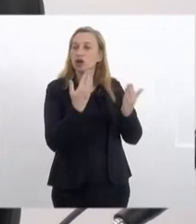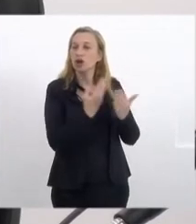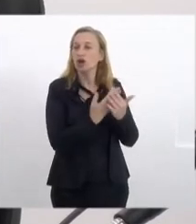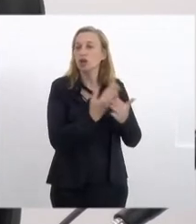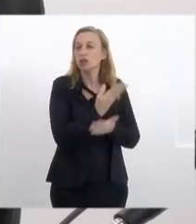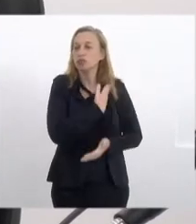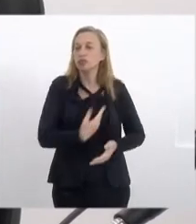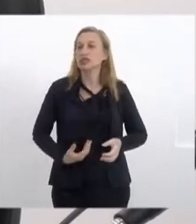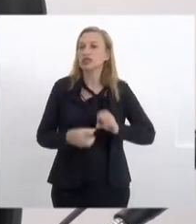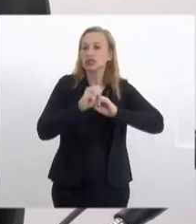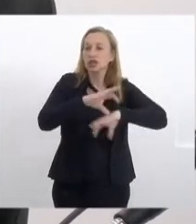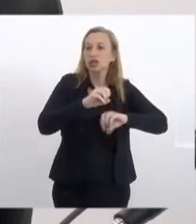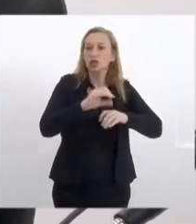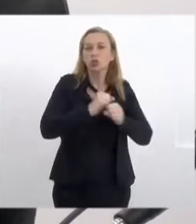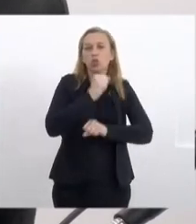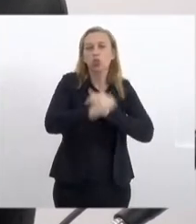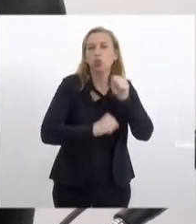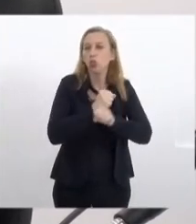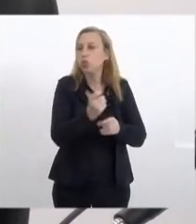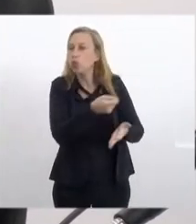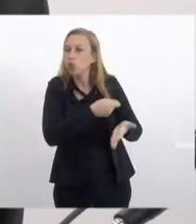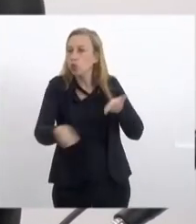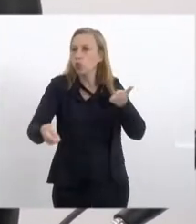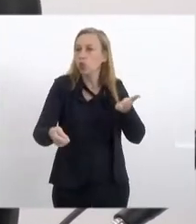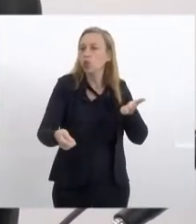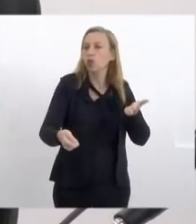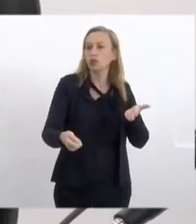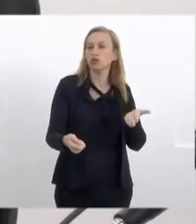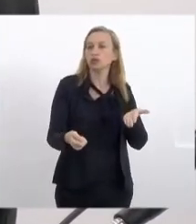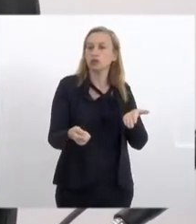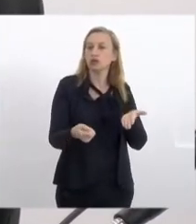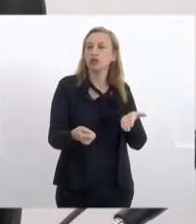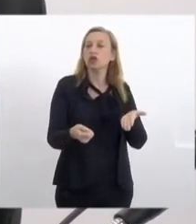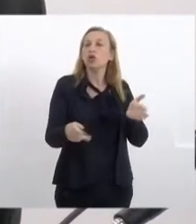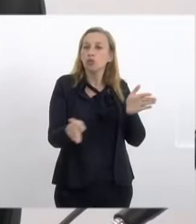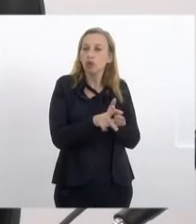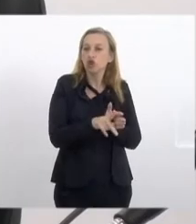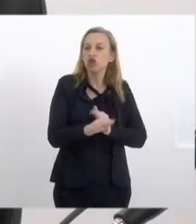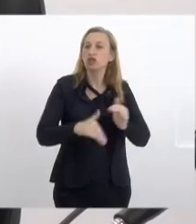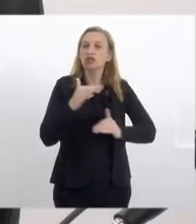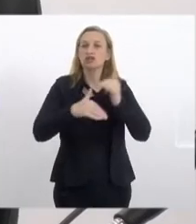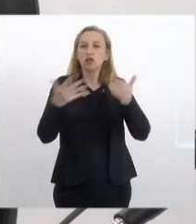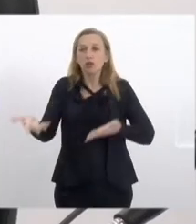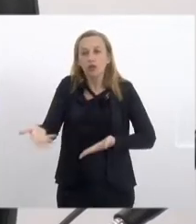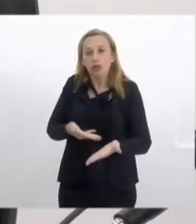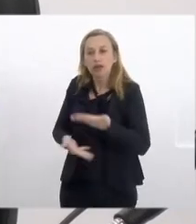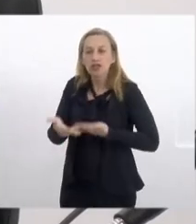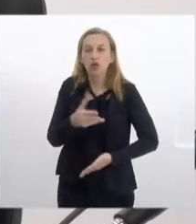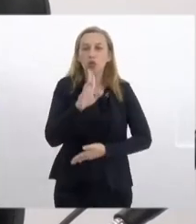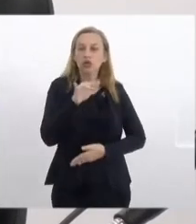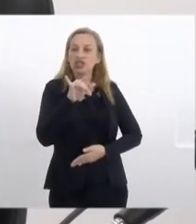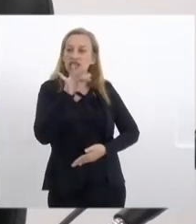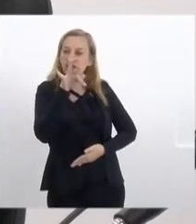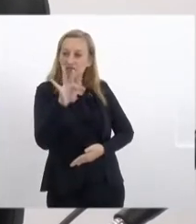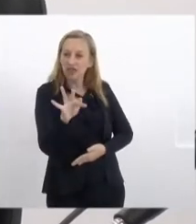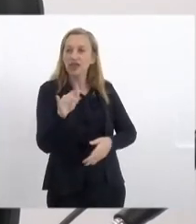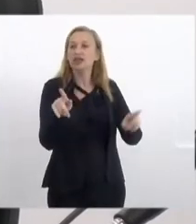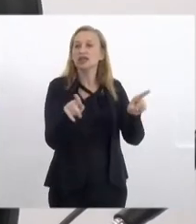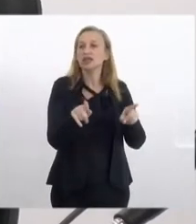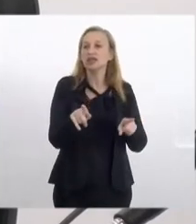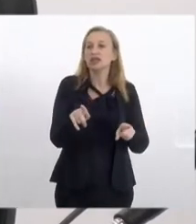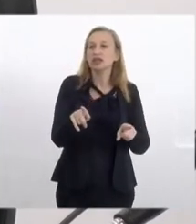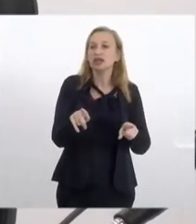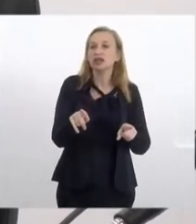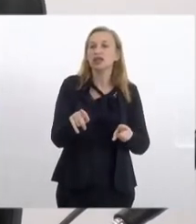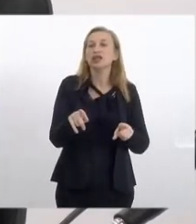diálogo, devemos assinar ano que vem, um acordo de cooperação técnica, um projeto que a gente está desenvolvendo em parceria com a Unicef e a UNODC,